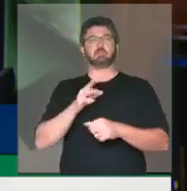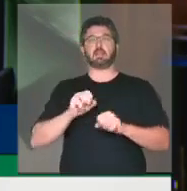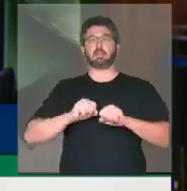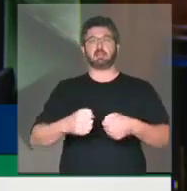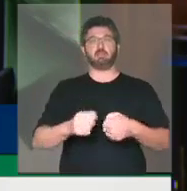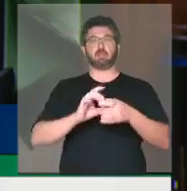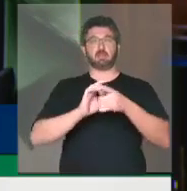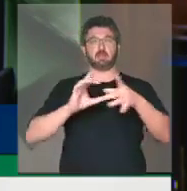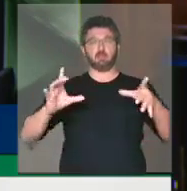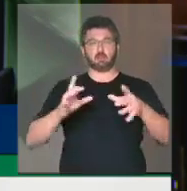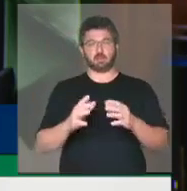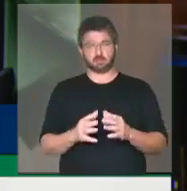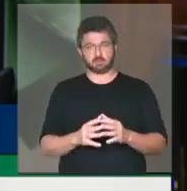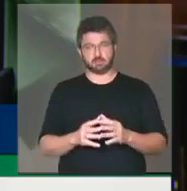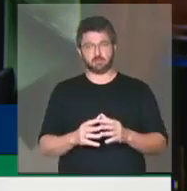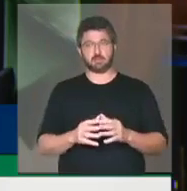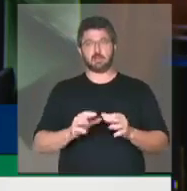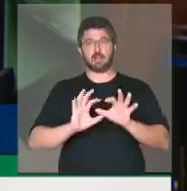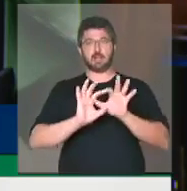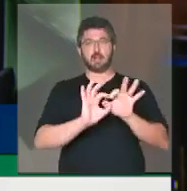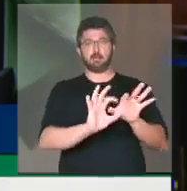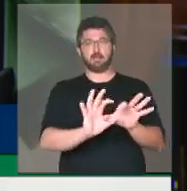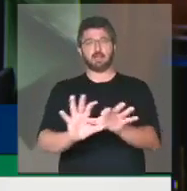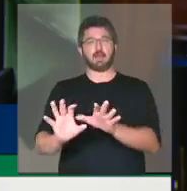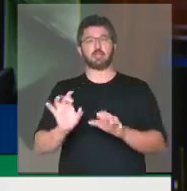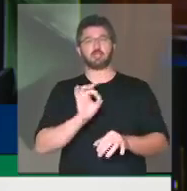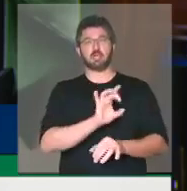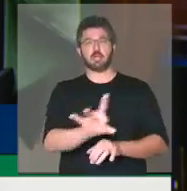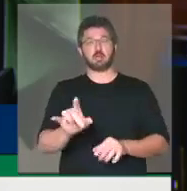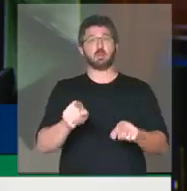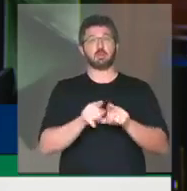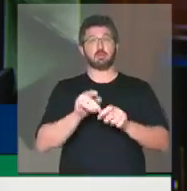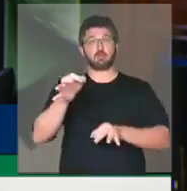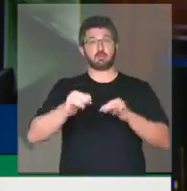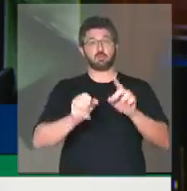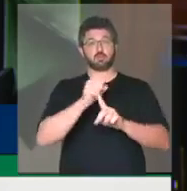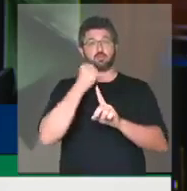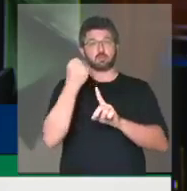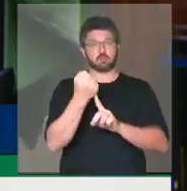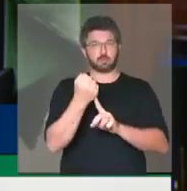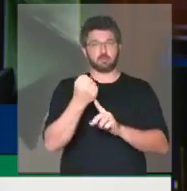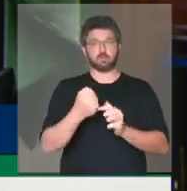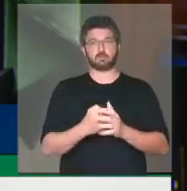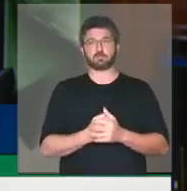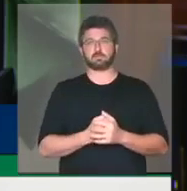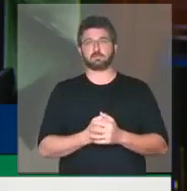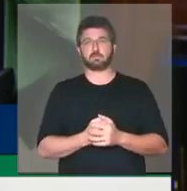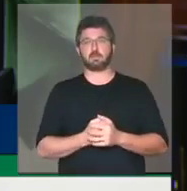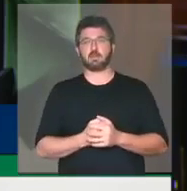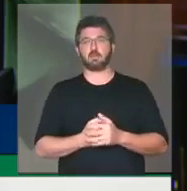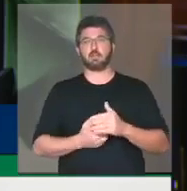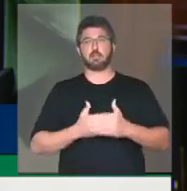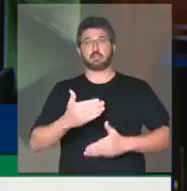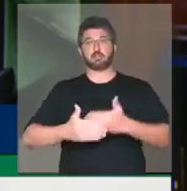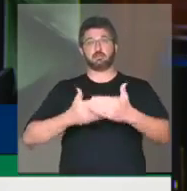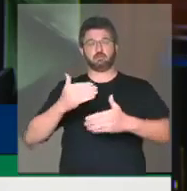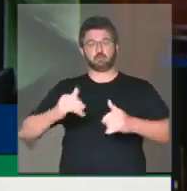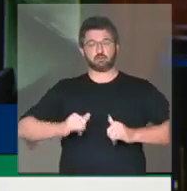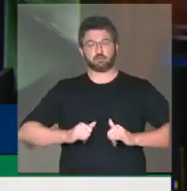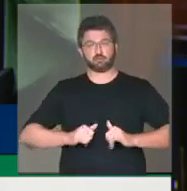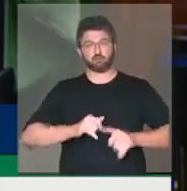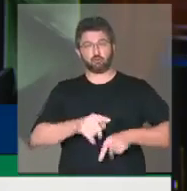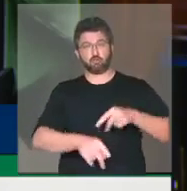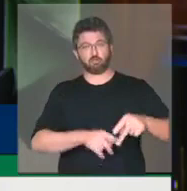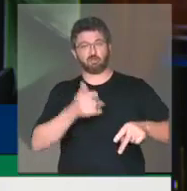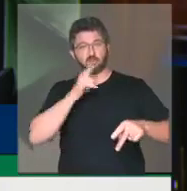da democracia, das liberdades, da justiça social, da emancipação do sofrido